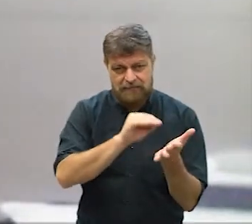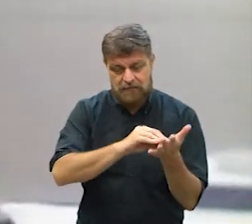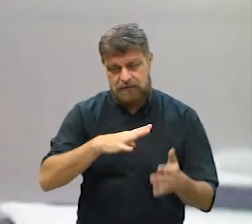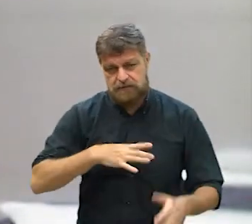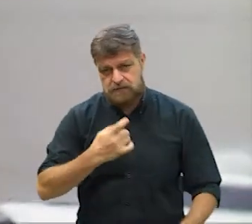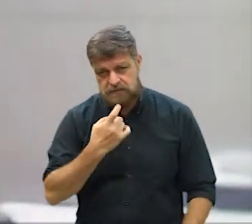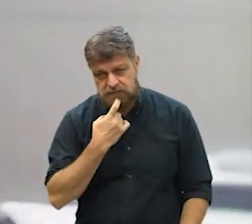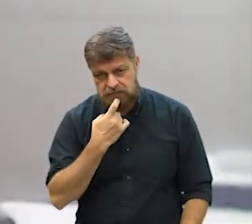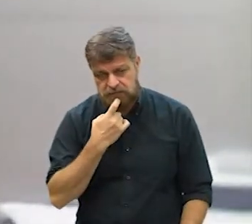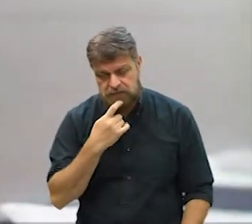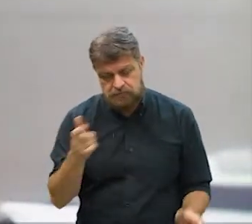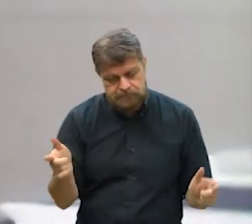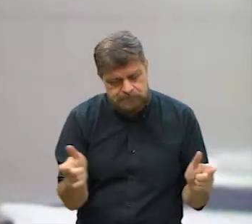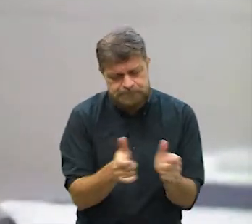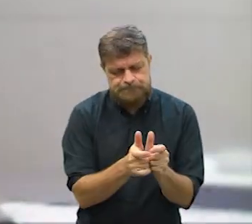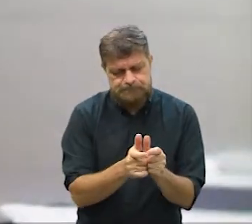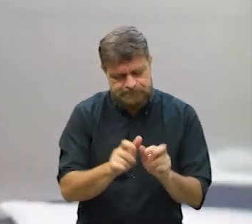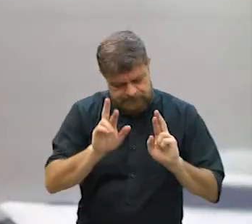Mas